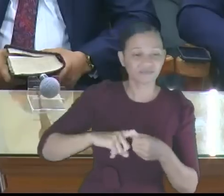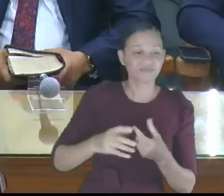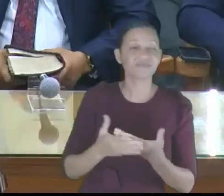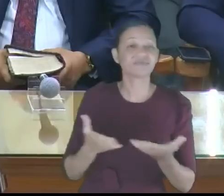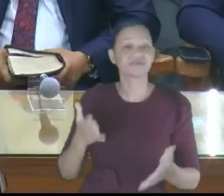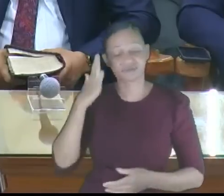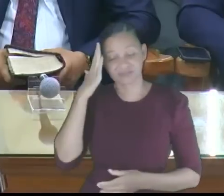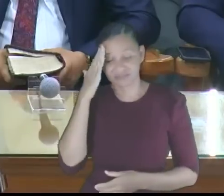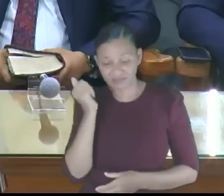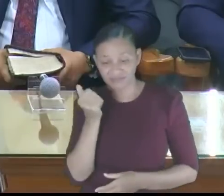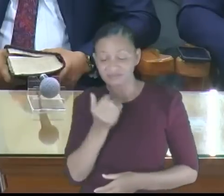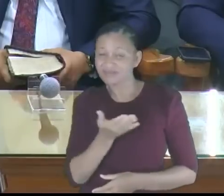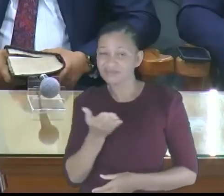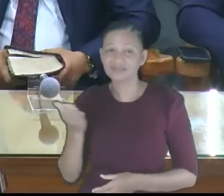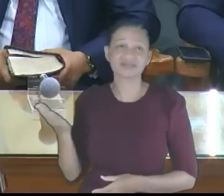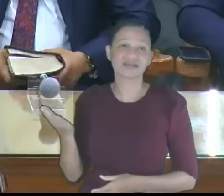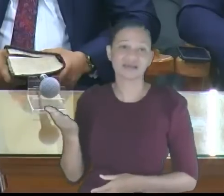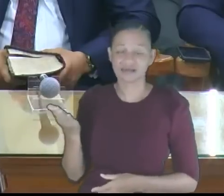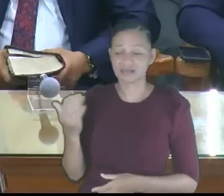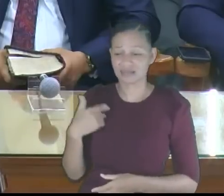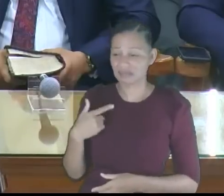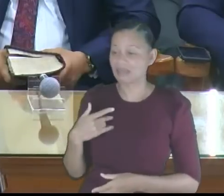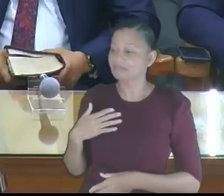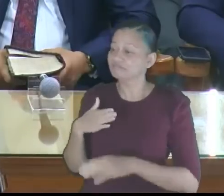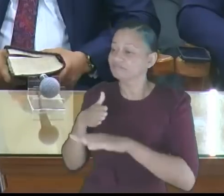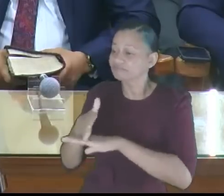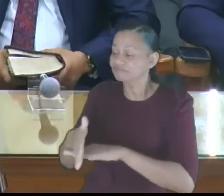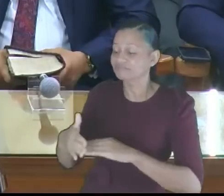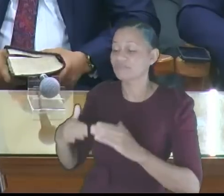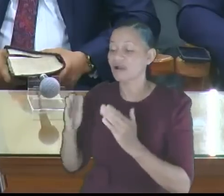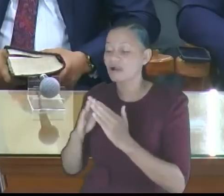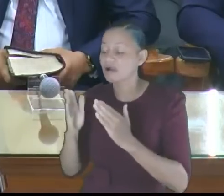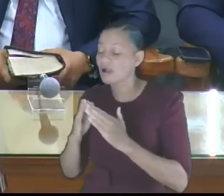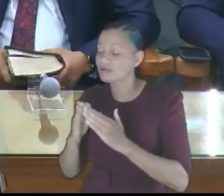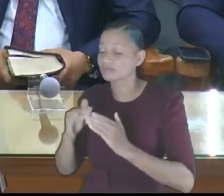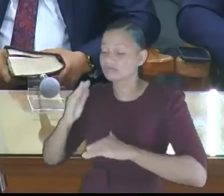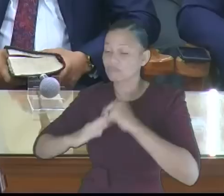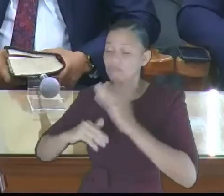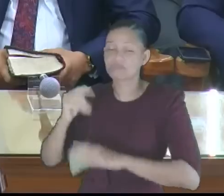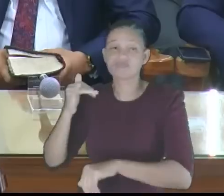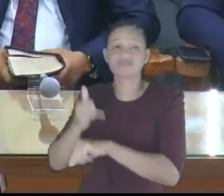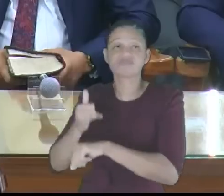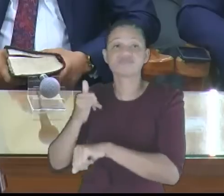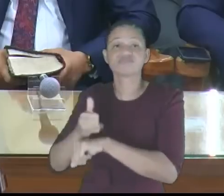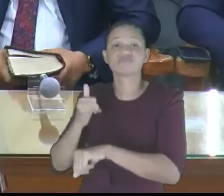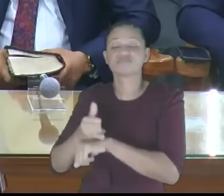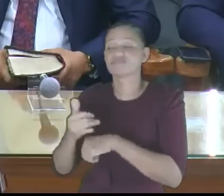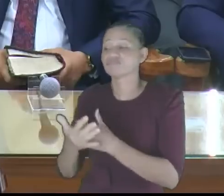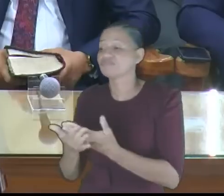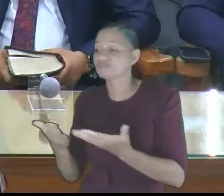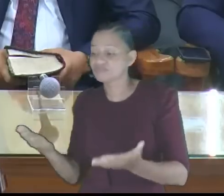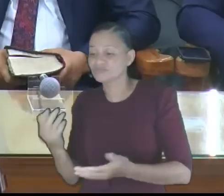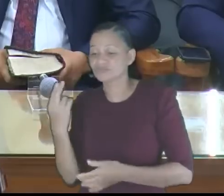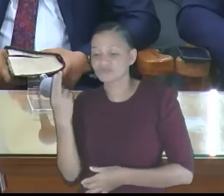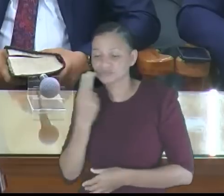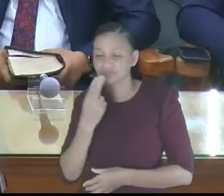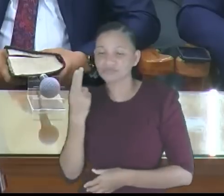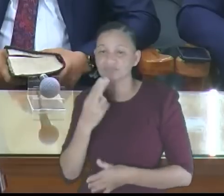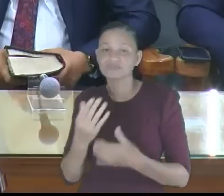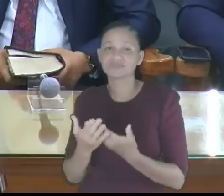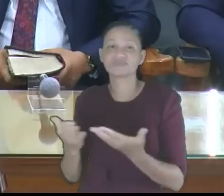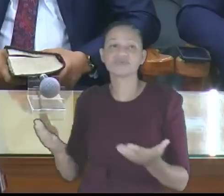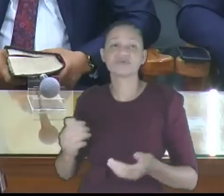faziam? Elas iam na casa de um lapidador, de um ferreiro, e elas mandavam colocar o nome dos filhos na